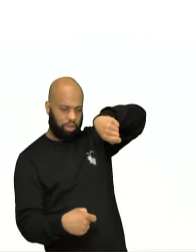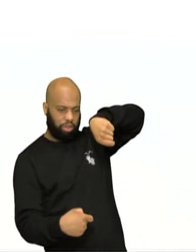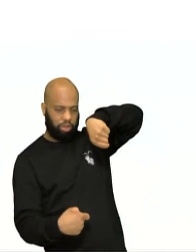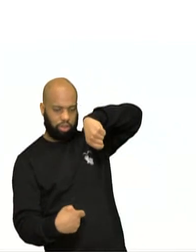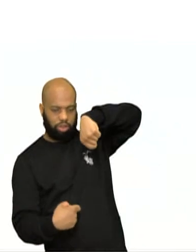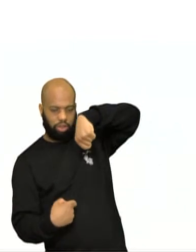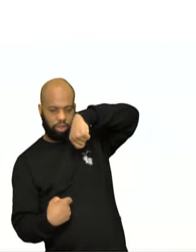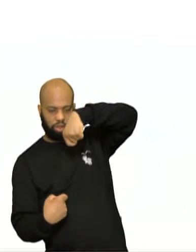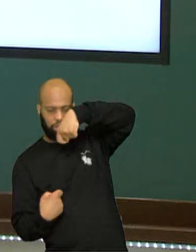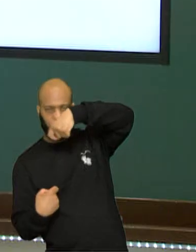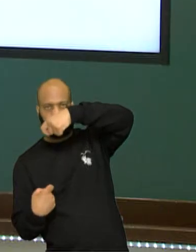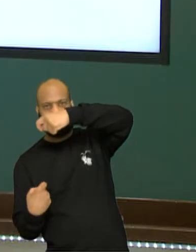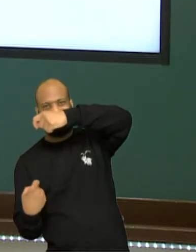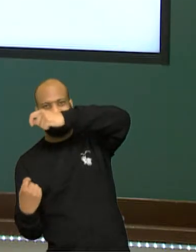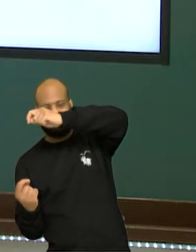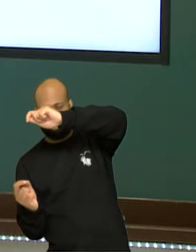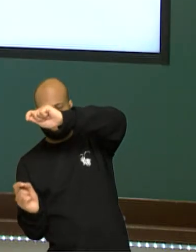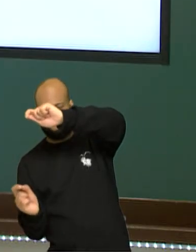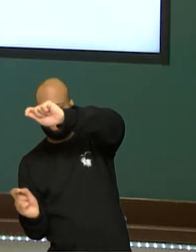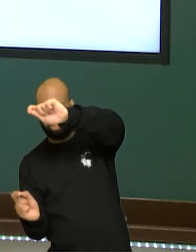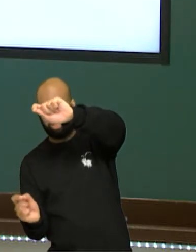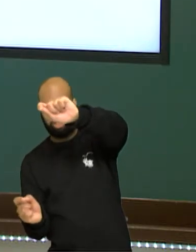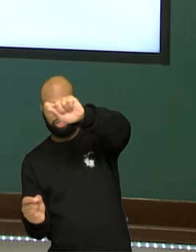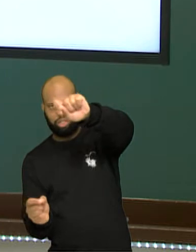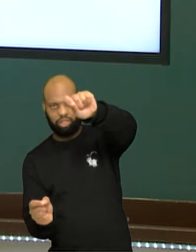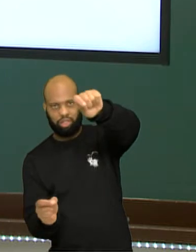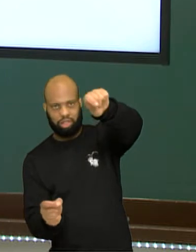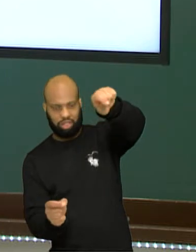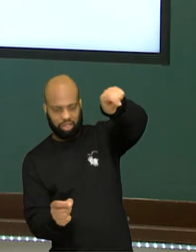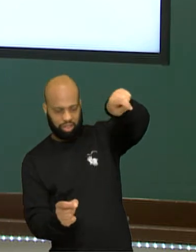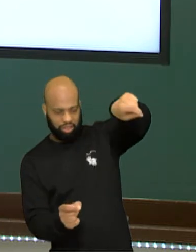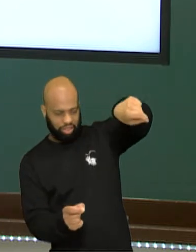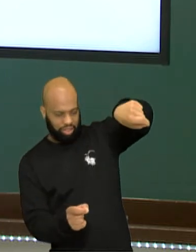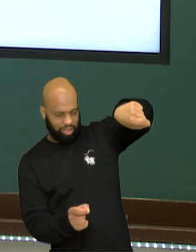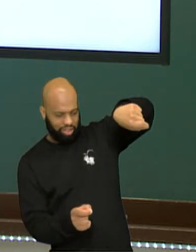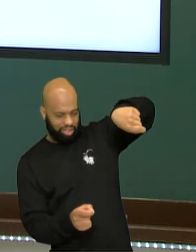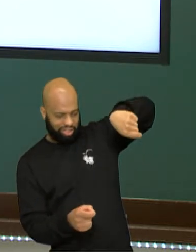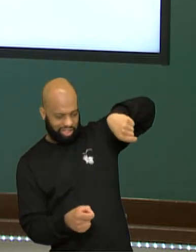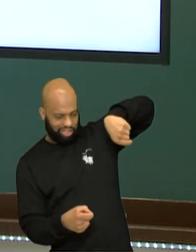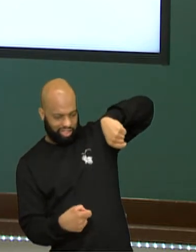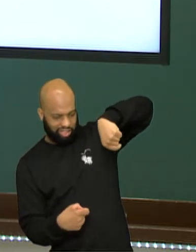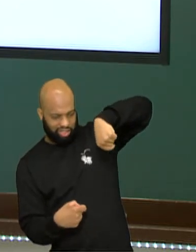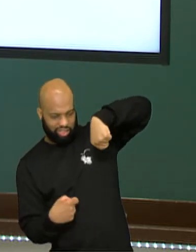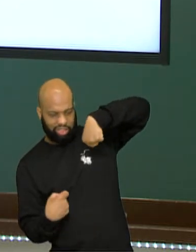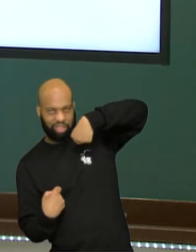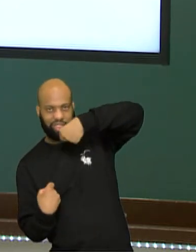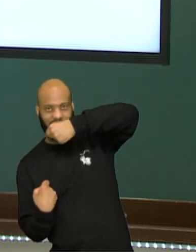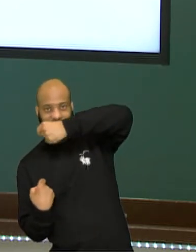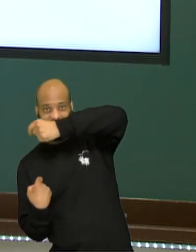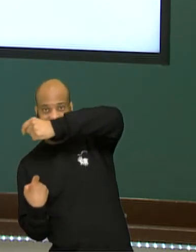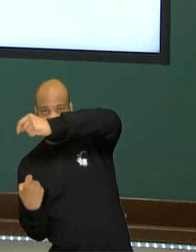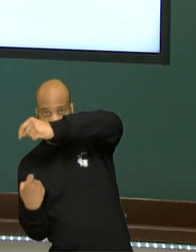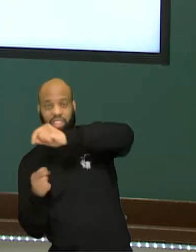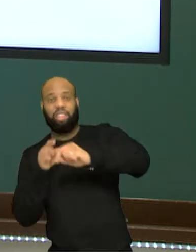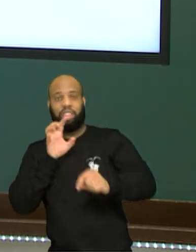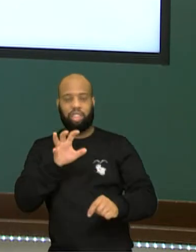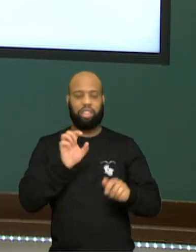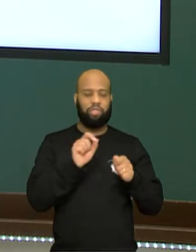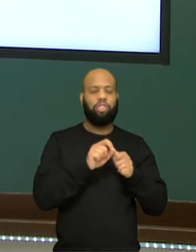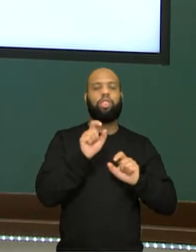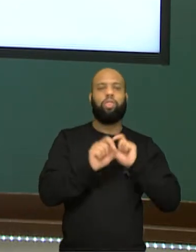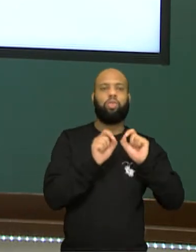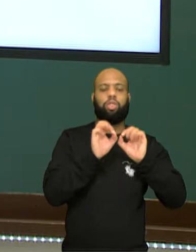ele vai ter como encho para girar exatamente o diâmetro da a Fera né